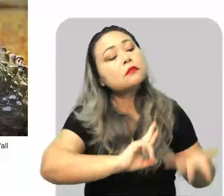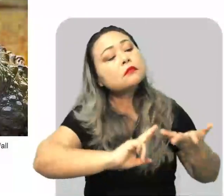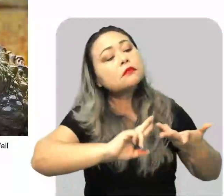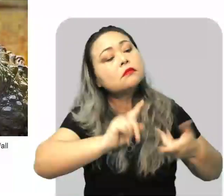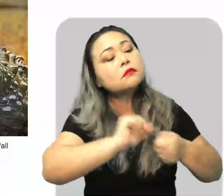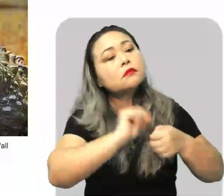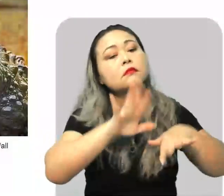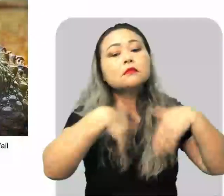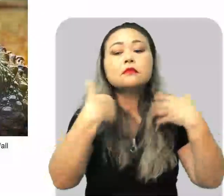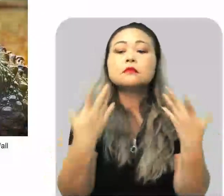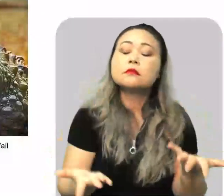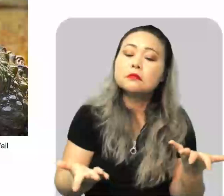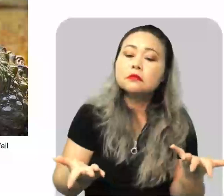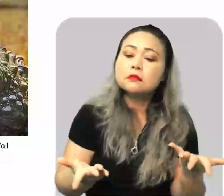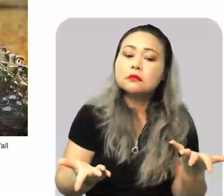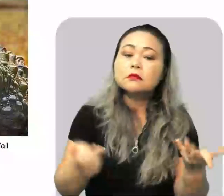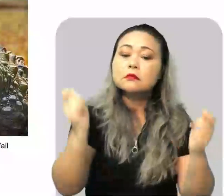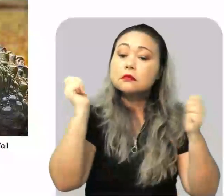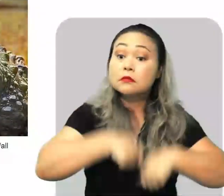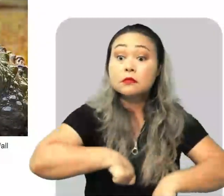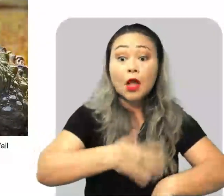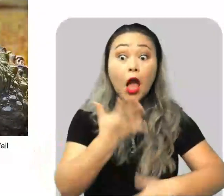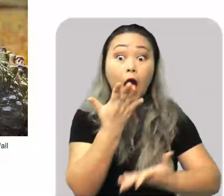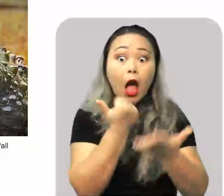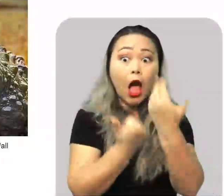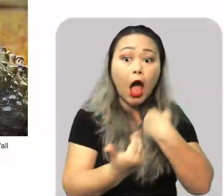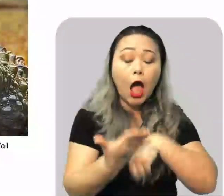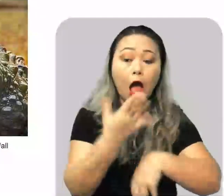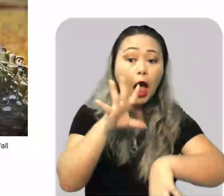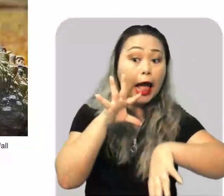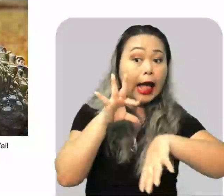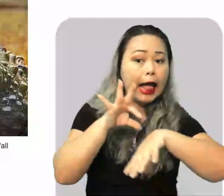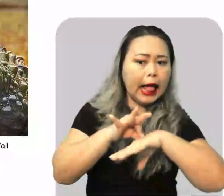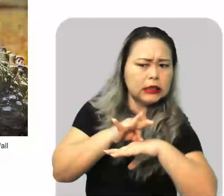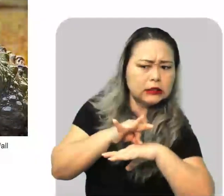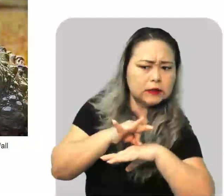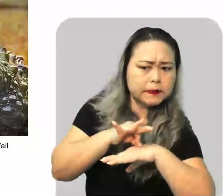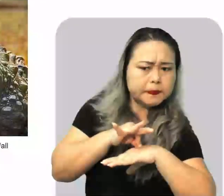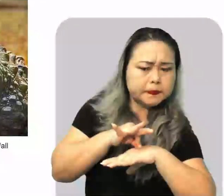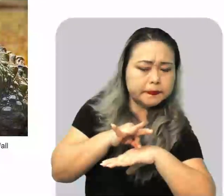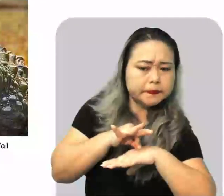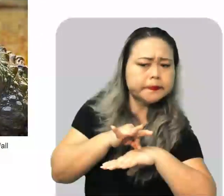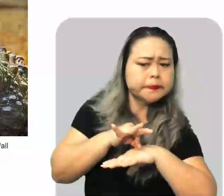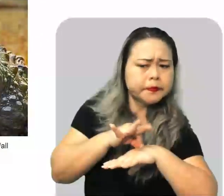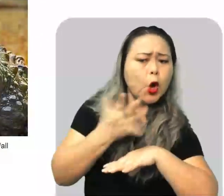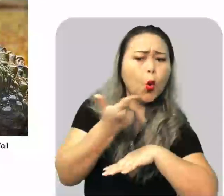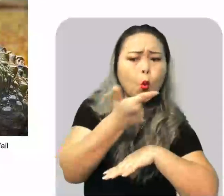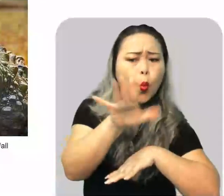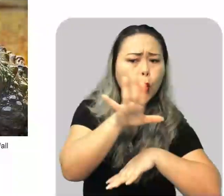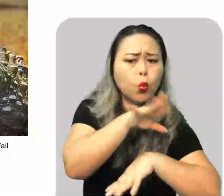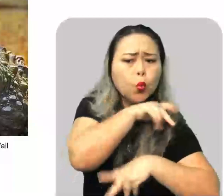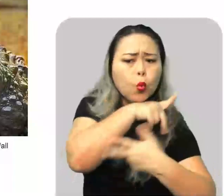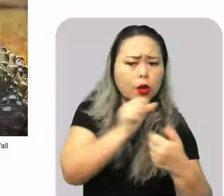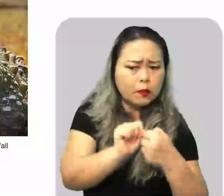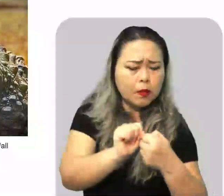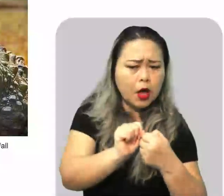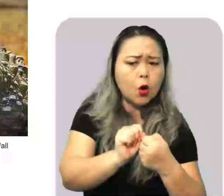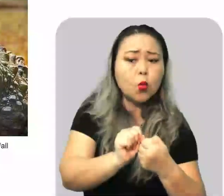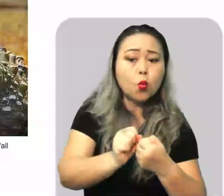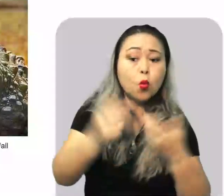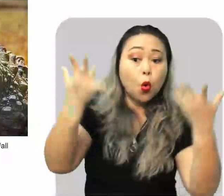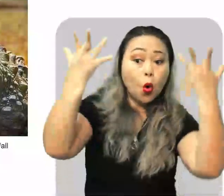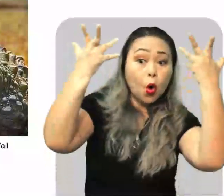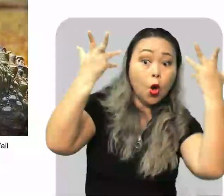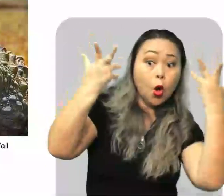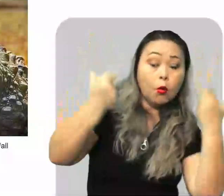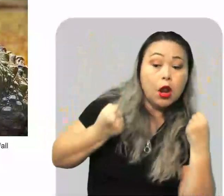variável, classificando-se como podem ser carnívoros, aqueles que vão se alimentar de carne de outros animais, como o leão,